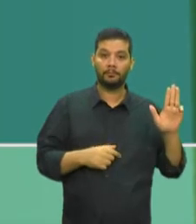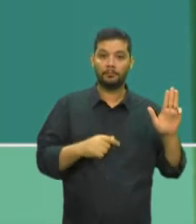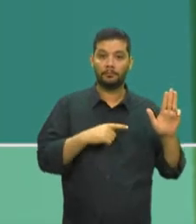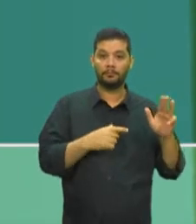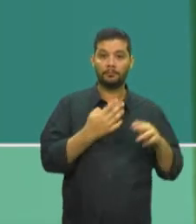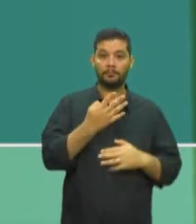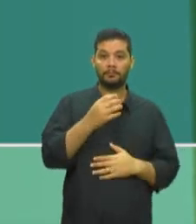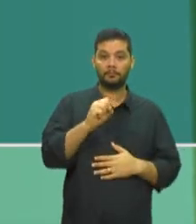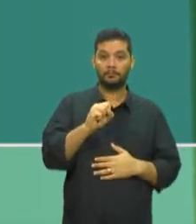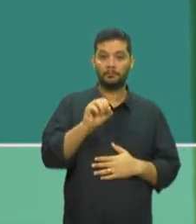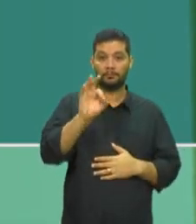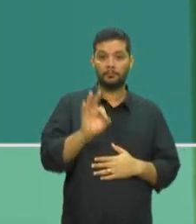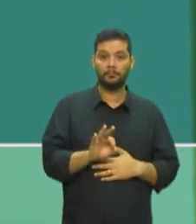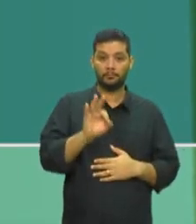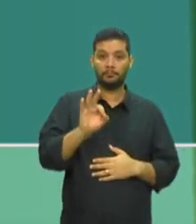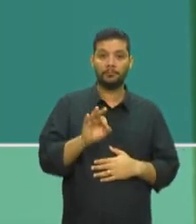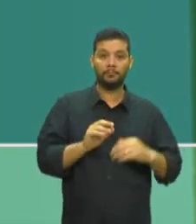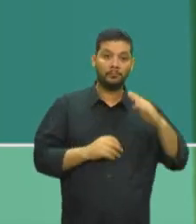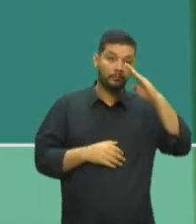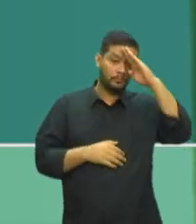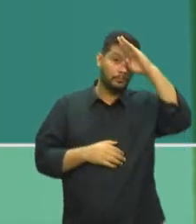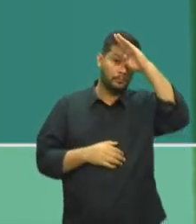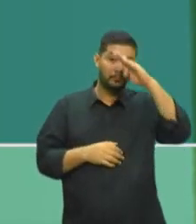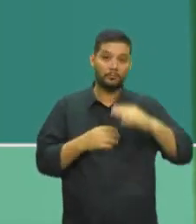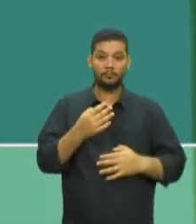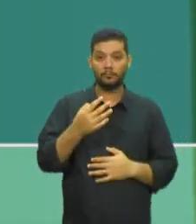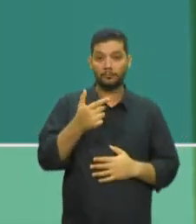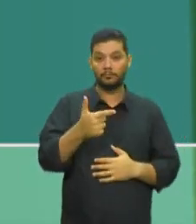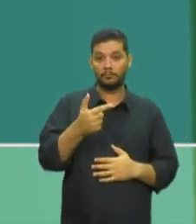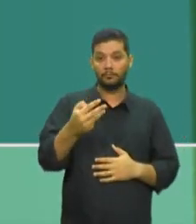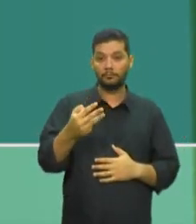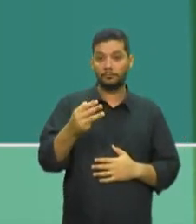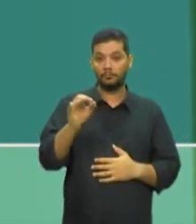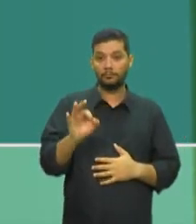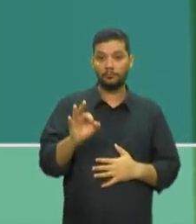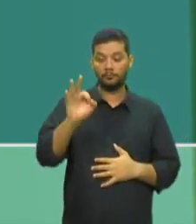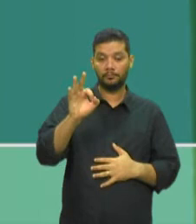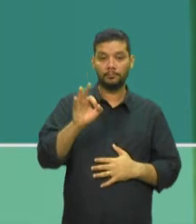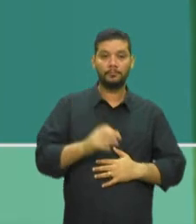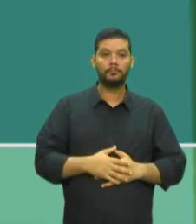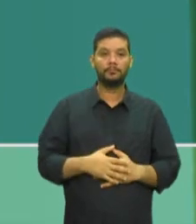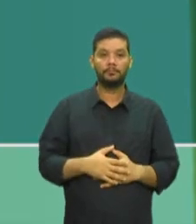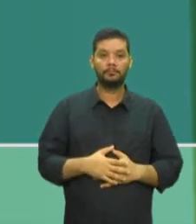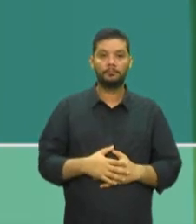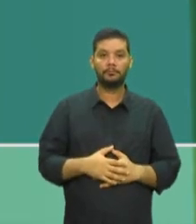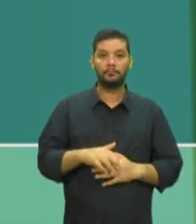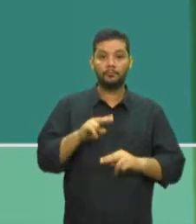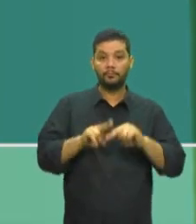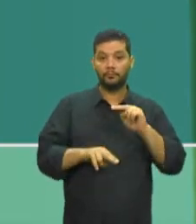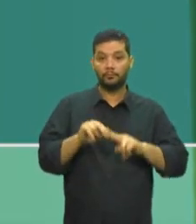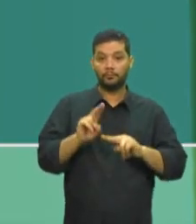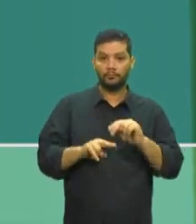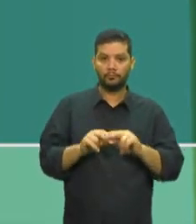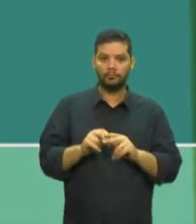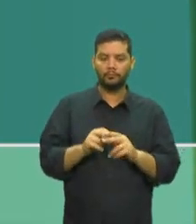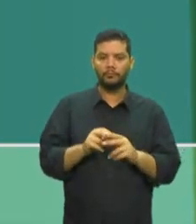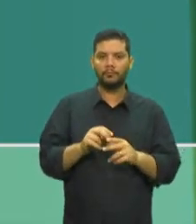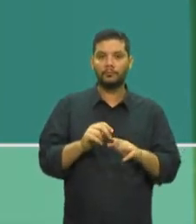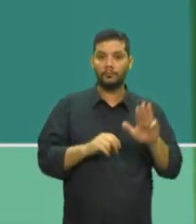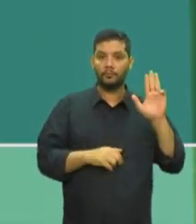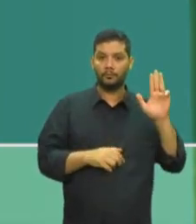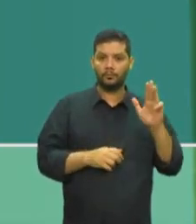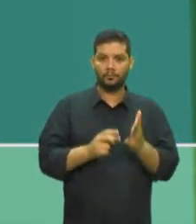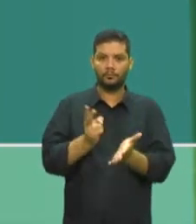e Bolsonaro 23%. Na comparação com a última pesquisa de junho, Lula mantém 11